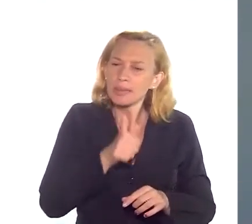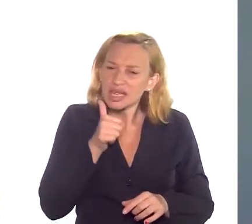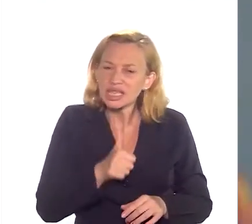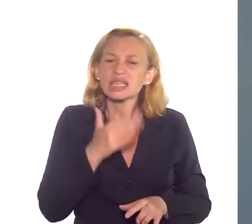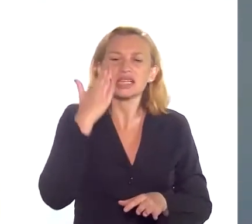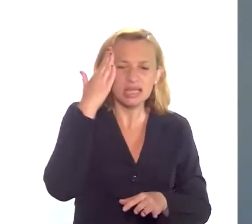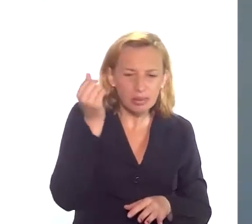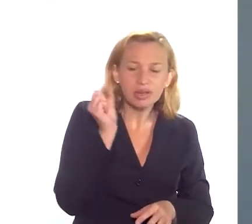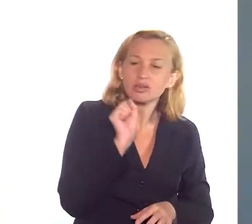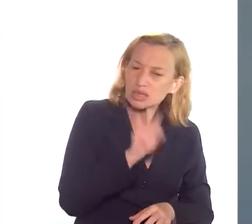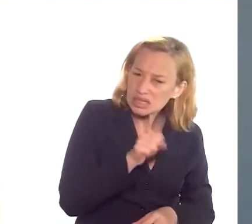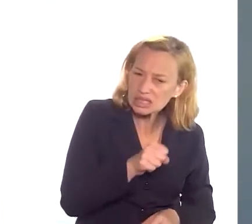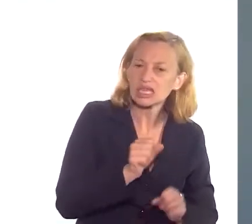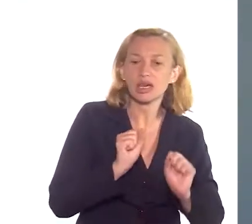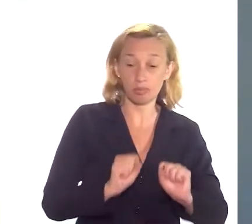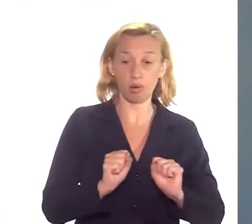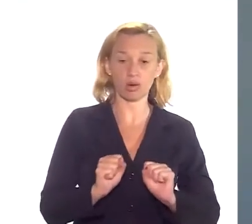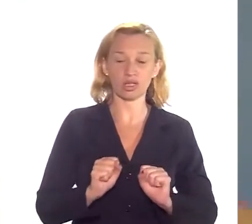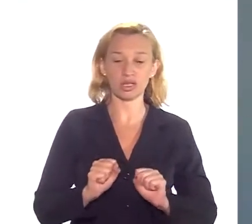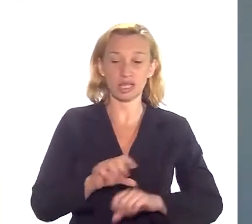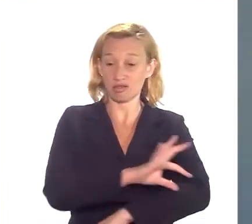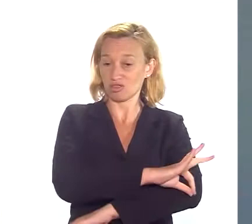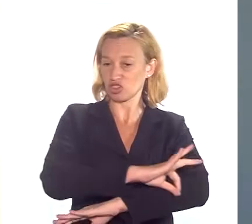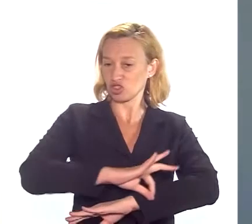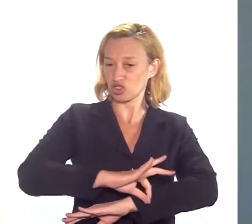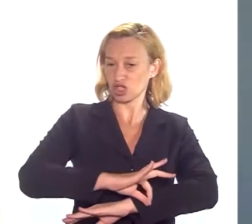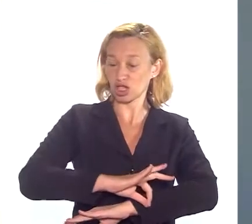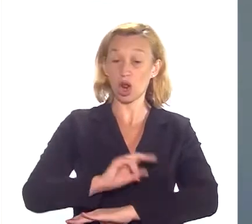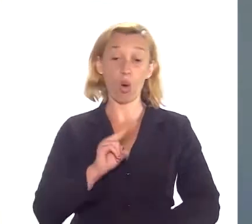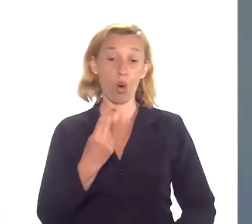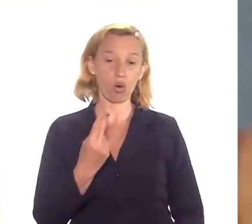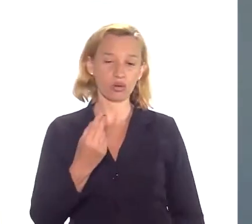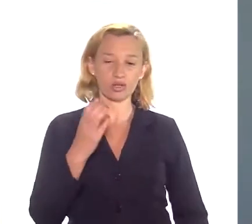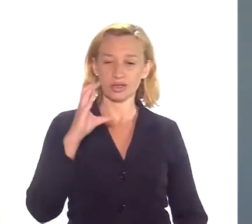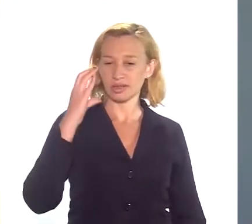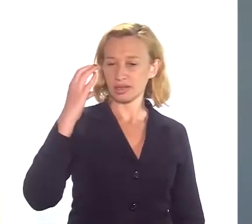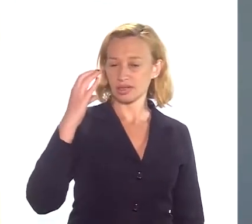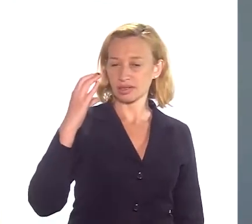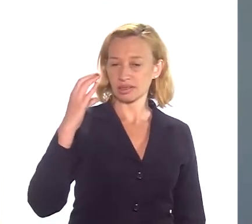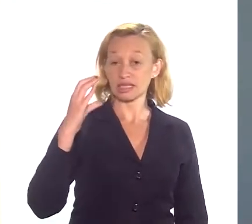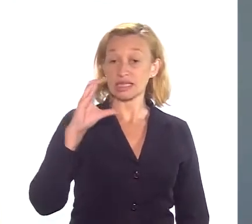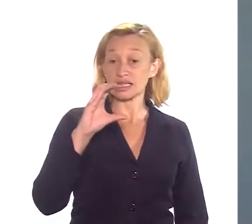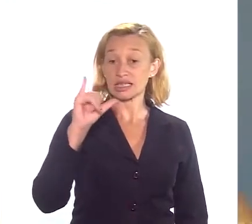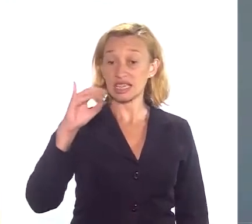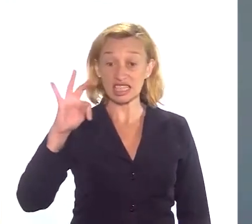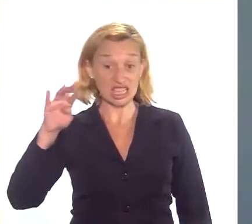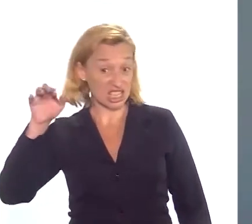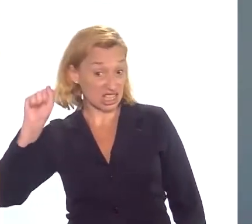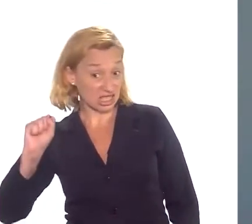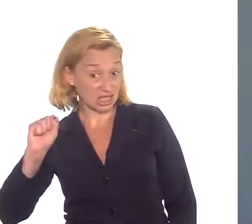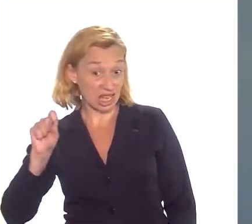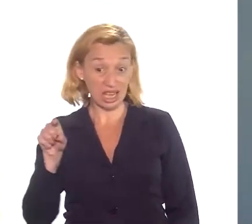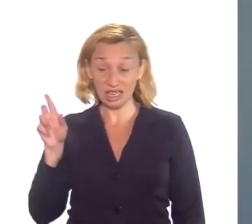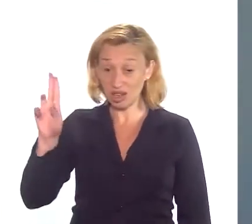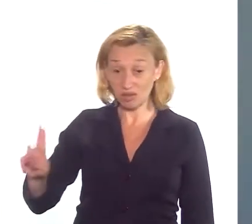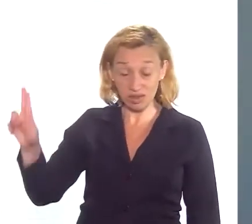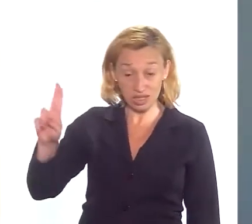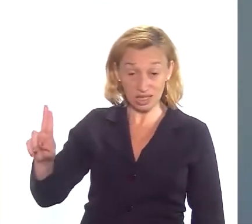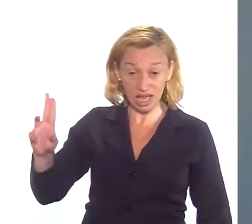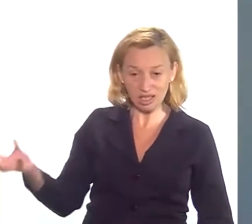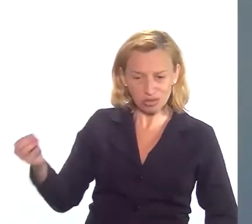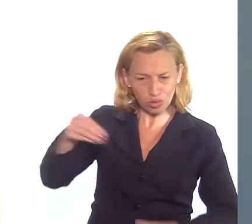possível. Então, a menina, sabendo sim que ela pode ser uma engenheira, né, que ela pode ser uma cientista, e da universidade a